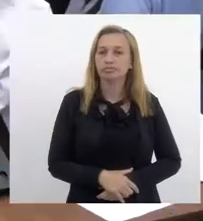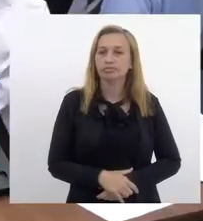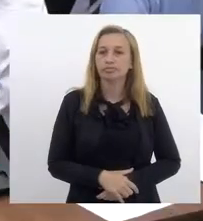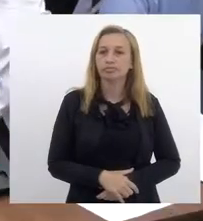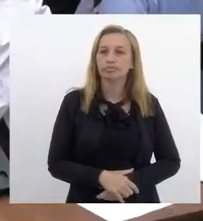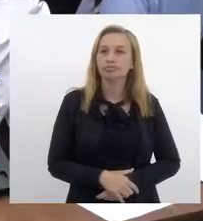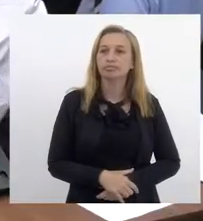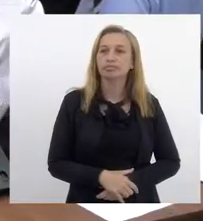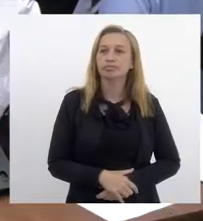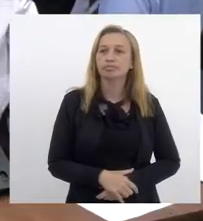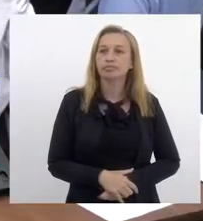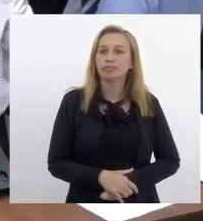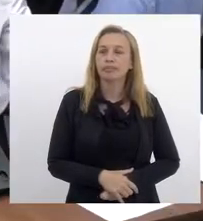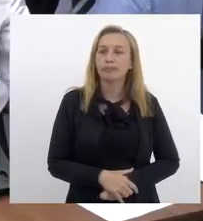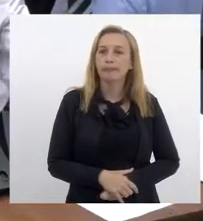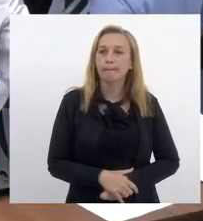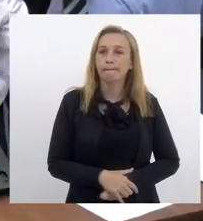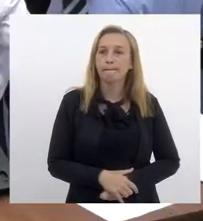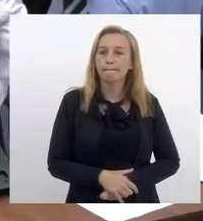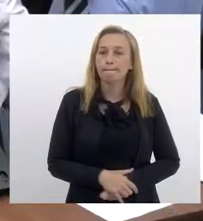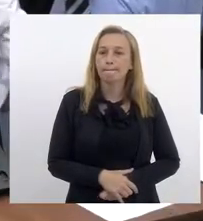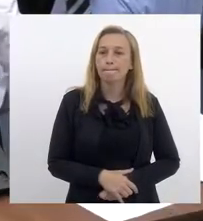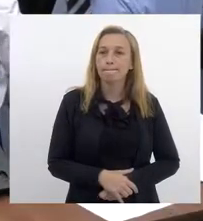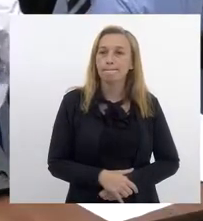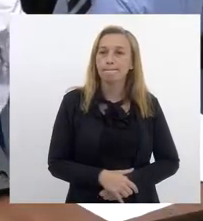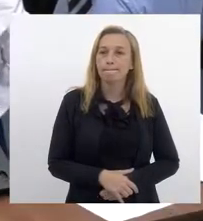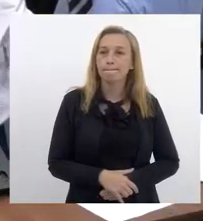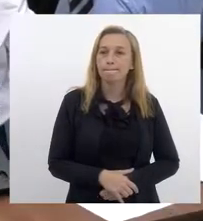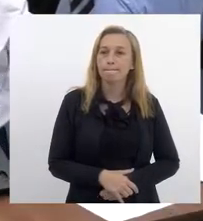Já. Já está incluído?